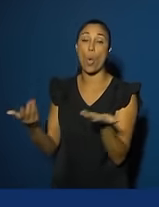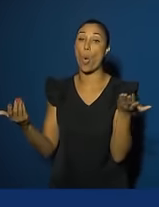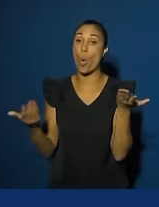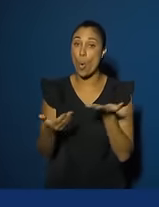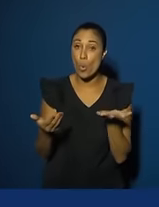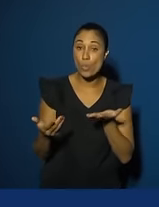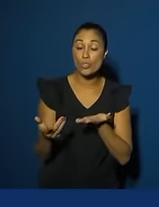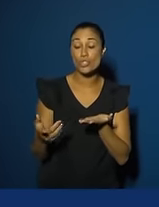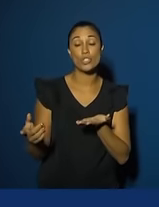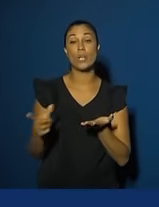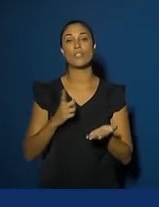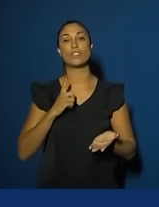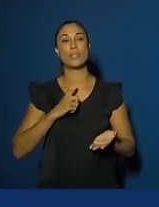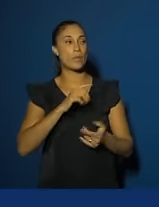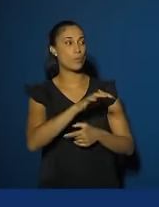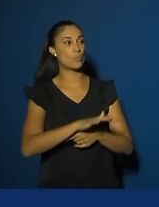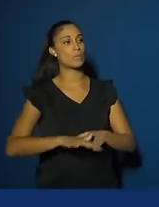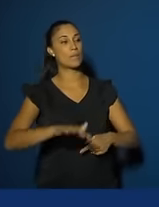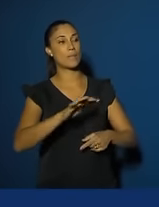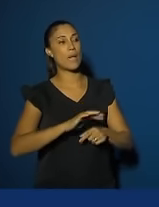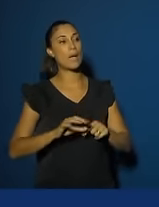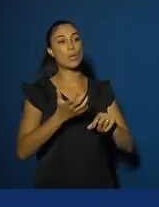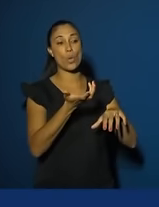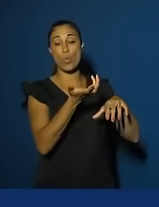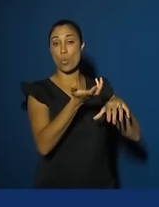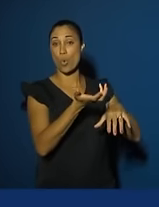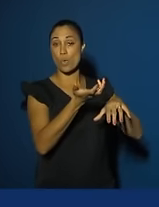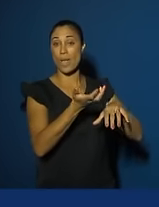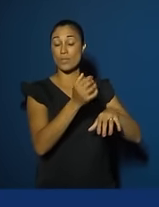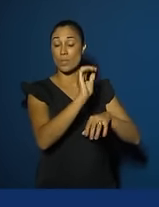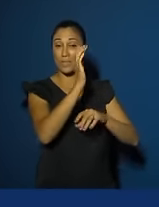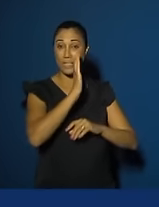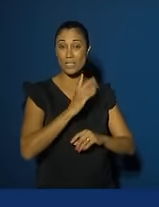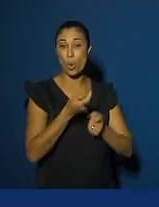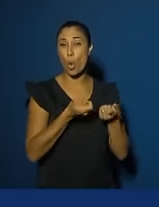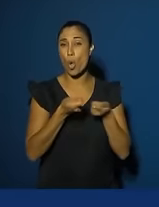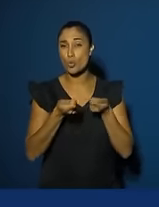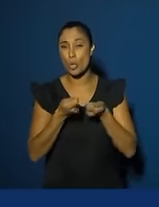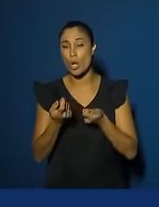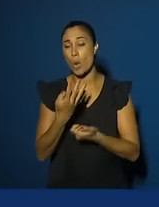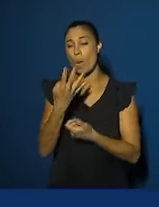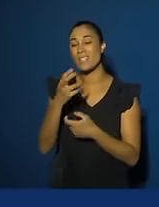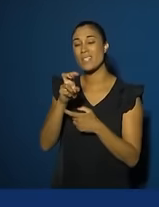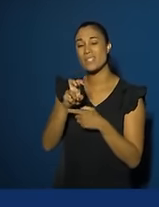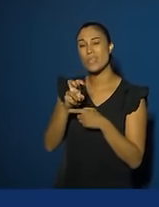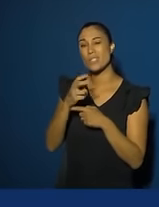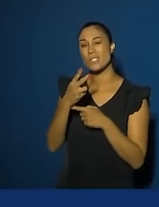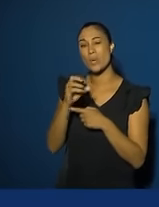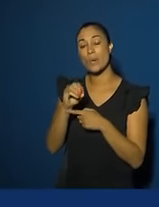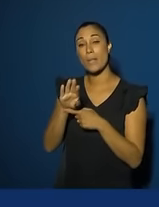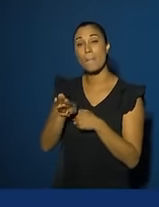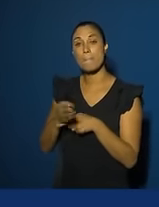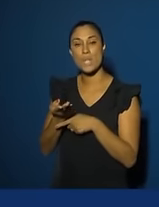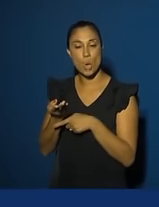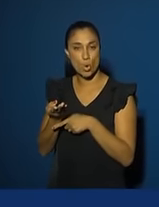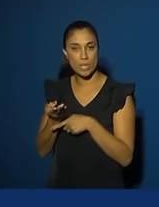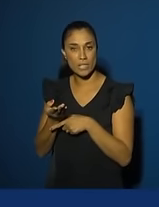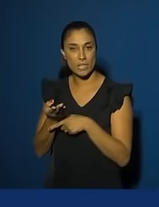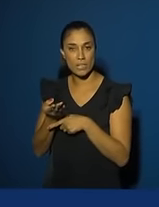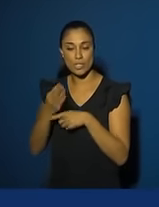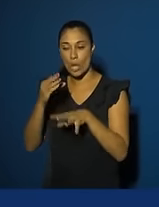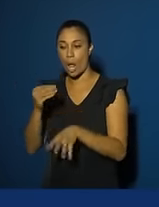Hoje nós estamos num cenário que o Congresso Nacional controla mais ou menos 45 50 bilhões de reais de emendas